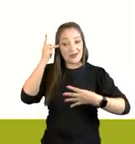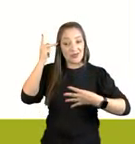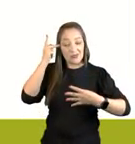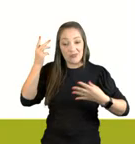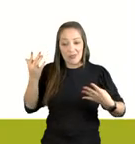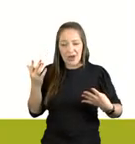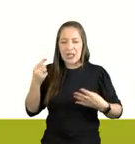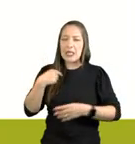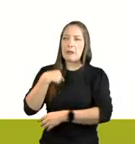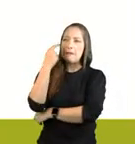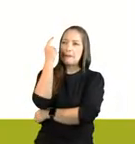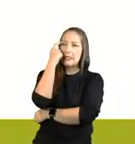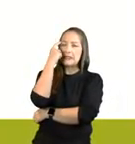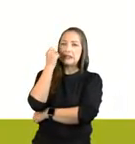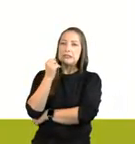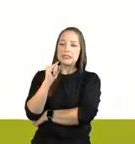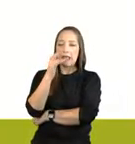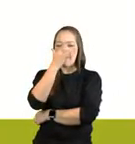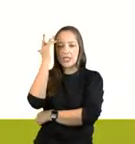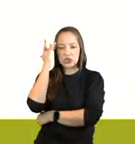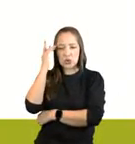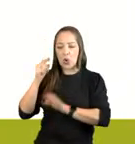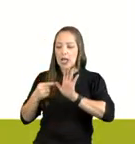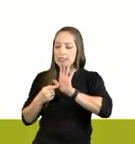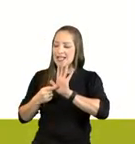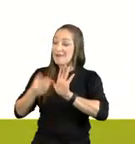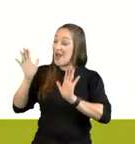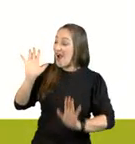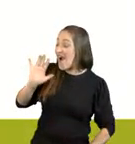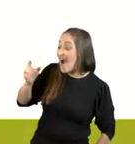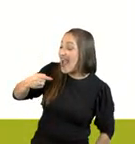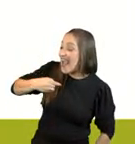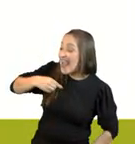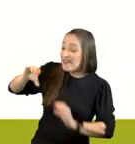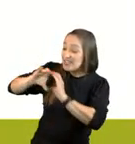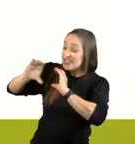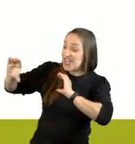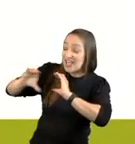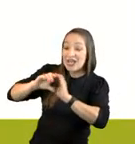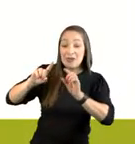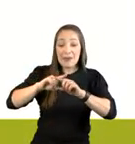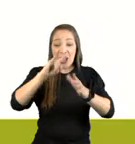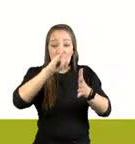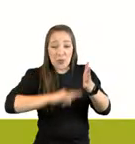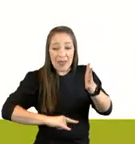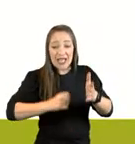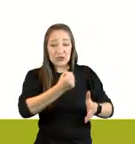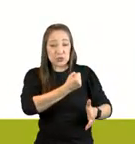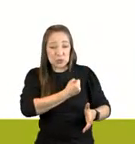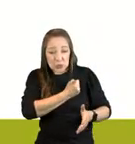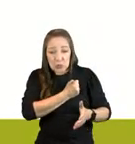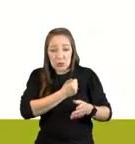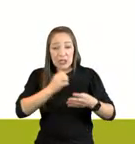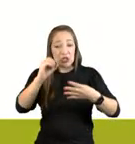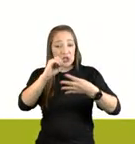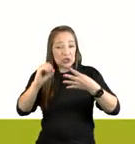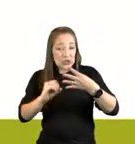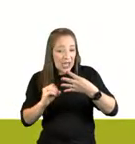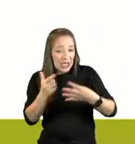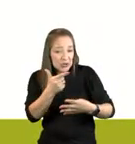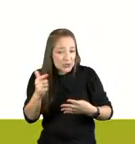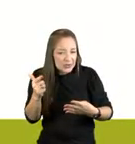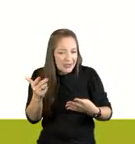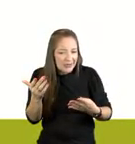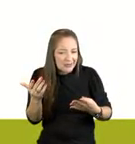se apresenta como engenheiro, não apresenta nenhum documento, não tem número do CREA, não tem nada, essa pessoa é uma pessoa